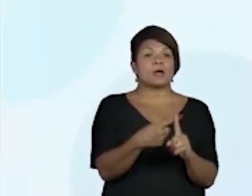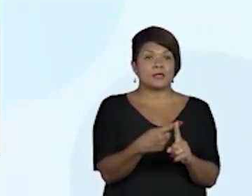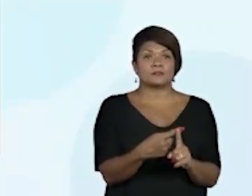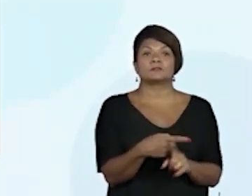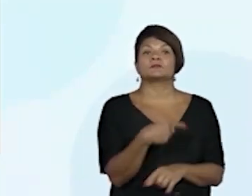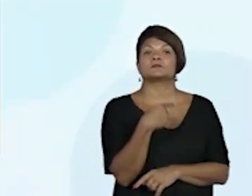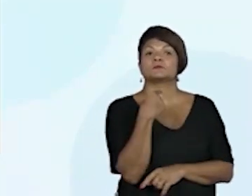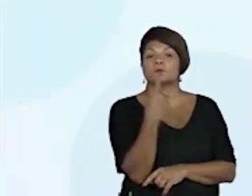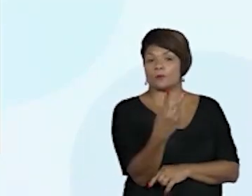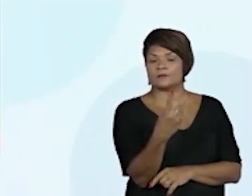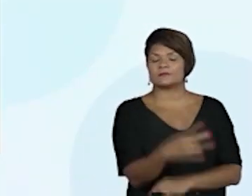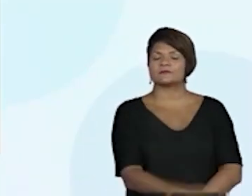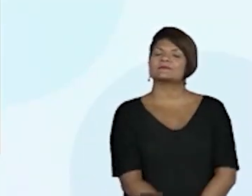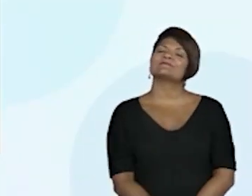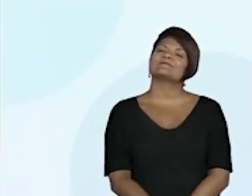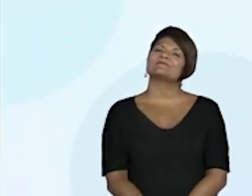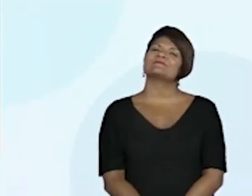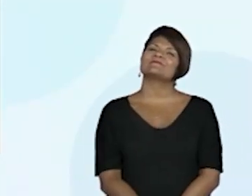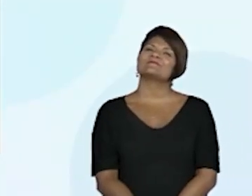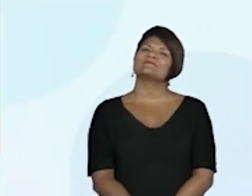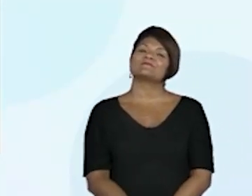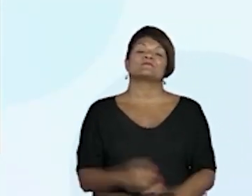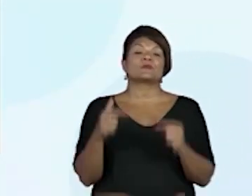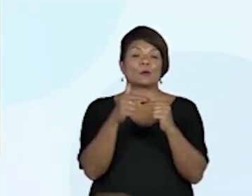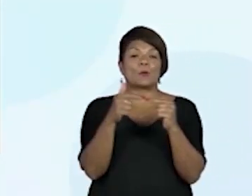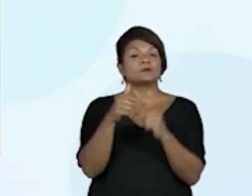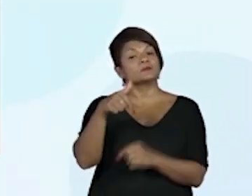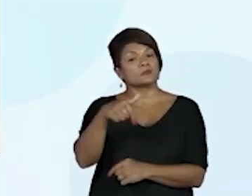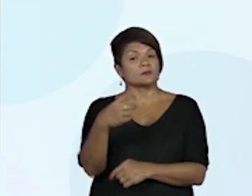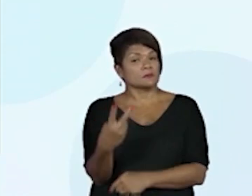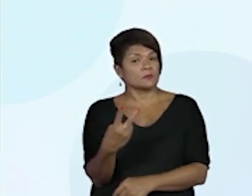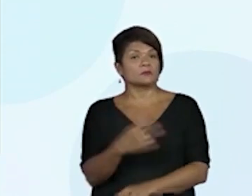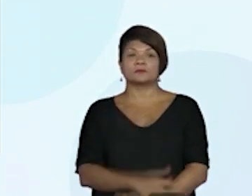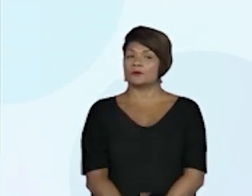mais 2, igual